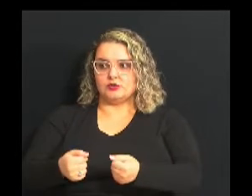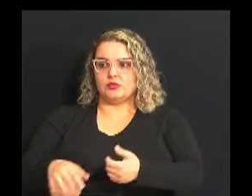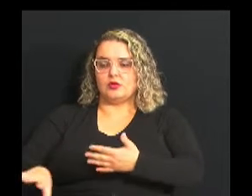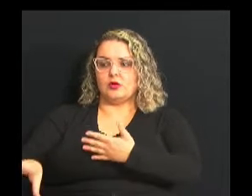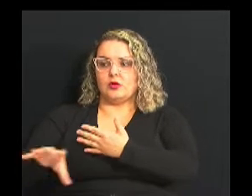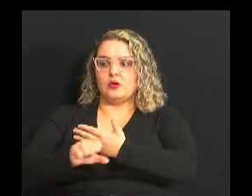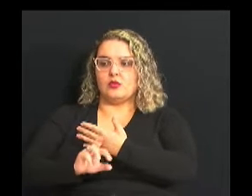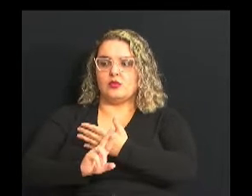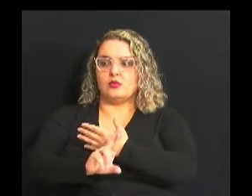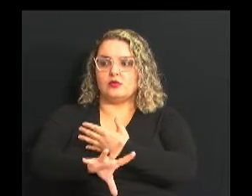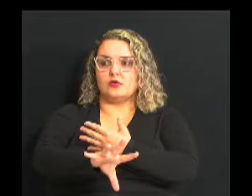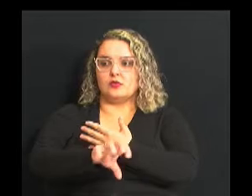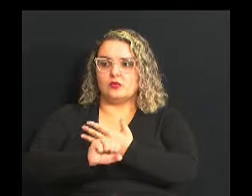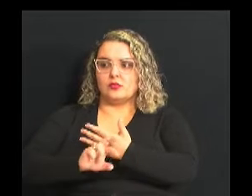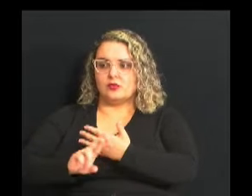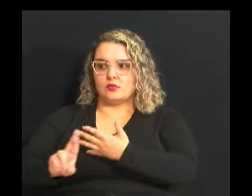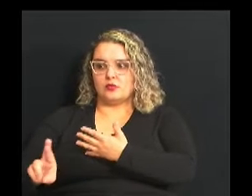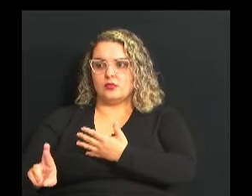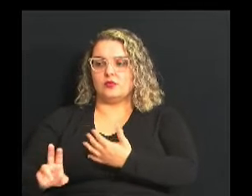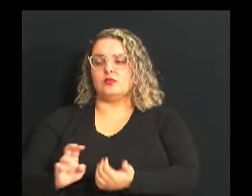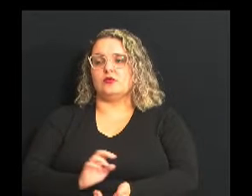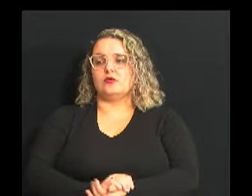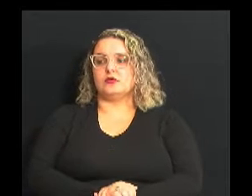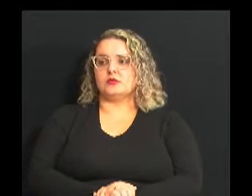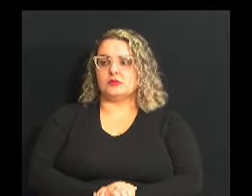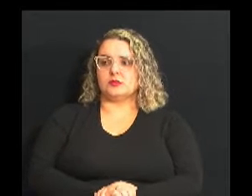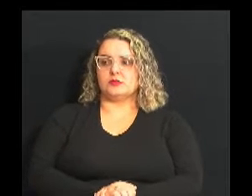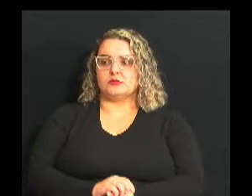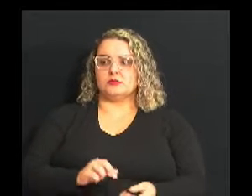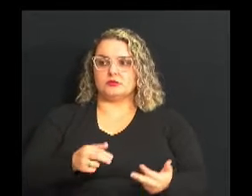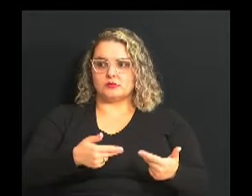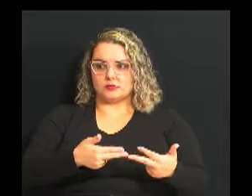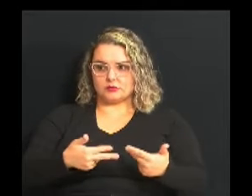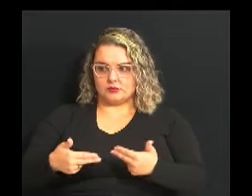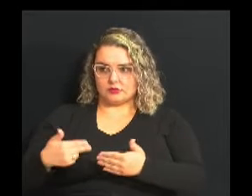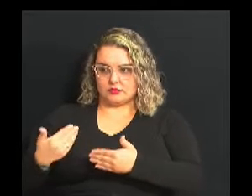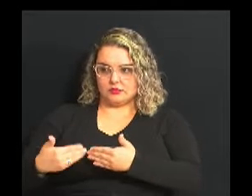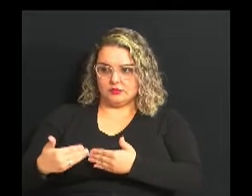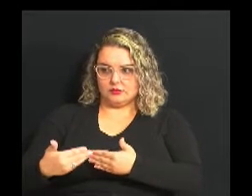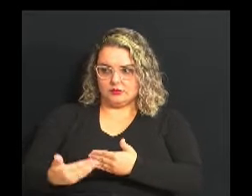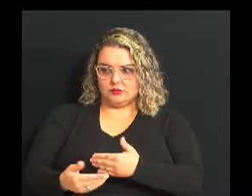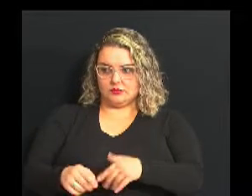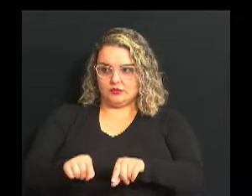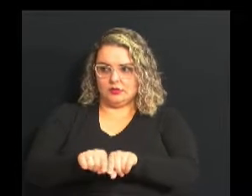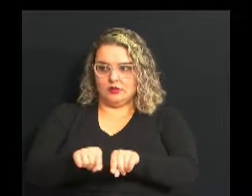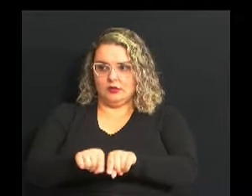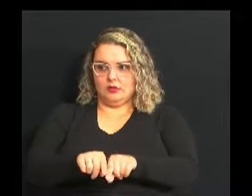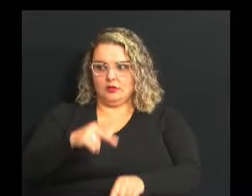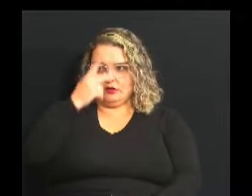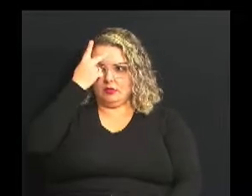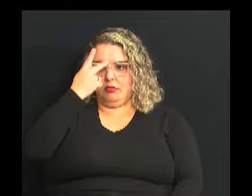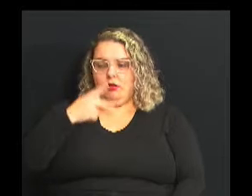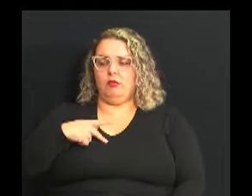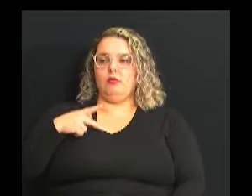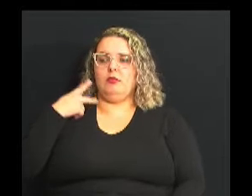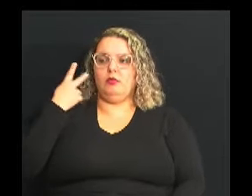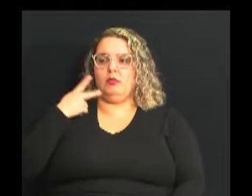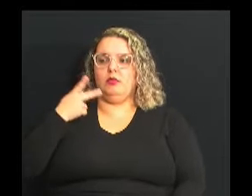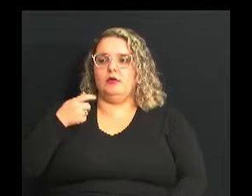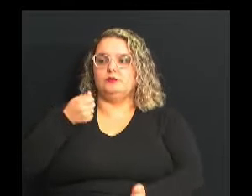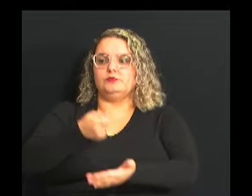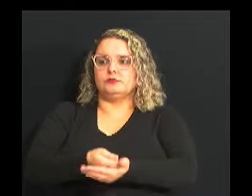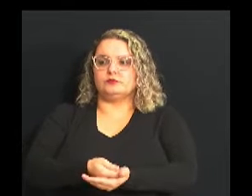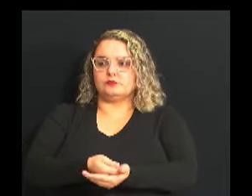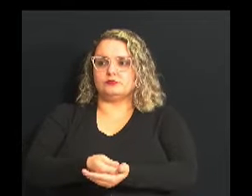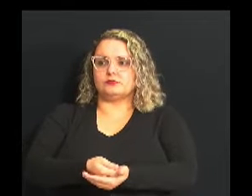né? Criando assim padrões de processos e também as próprias políticas para garantir assim uma